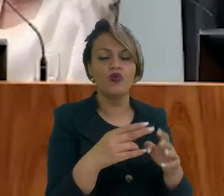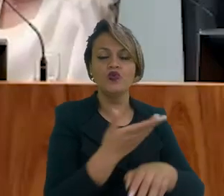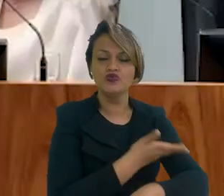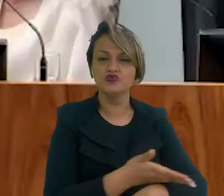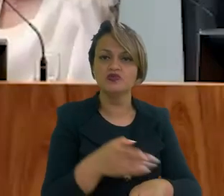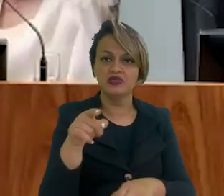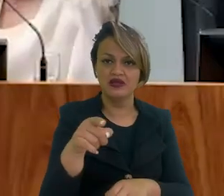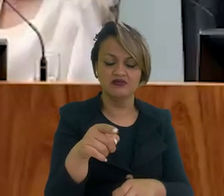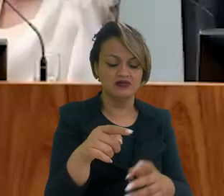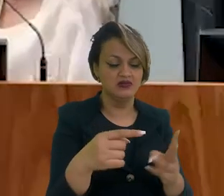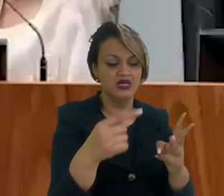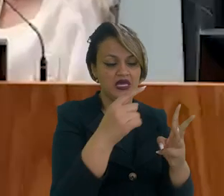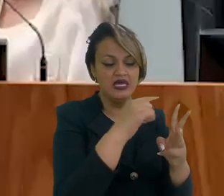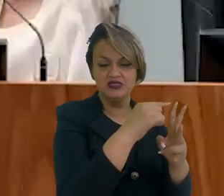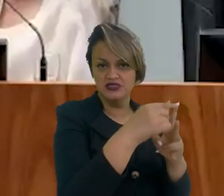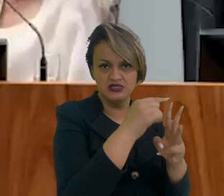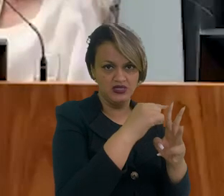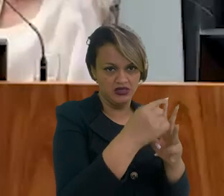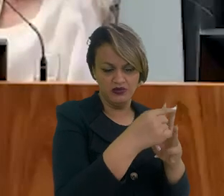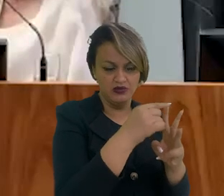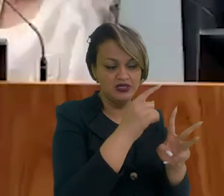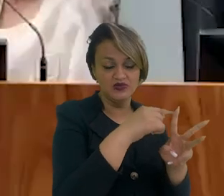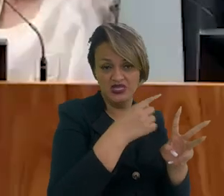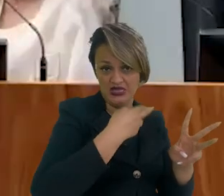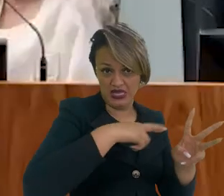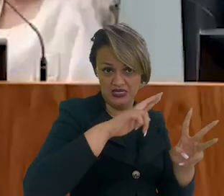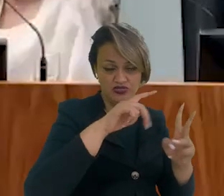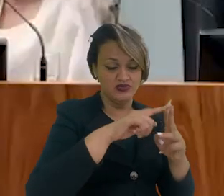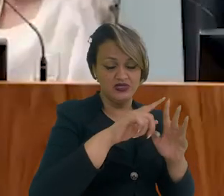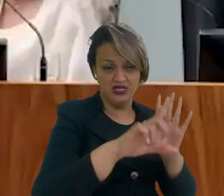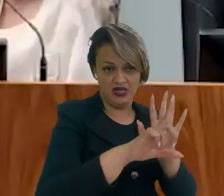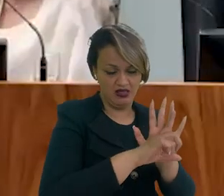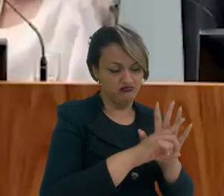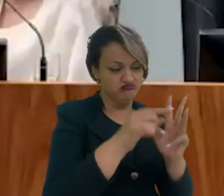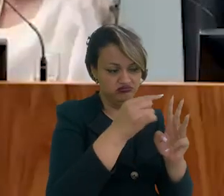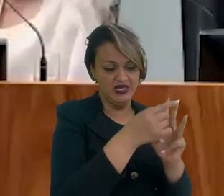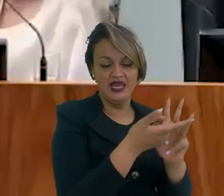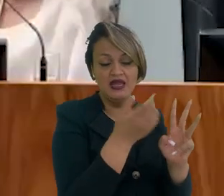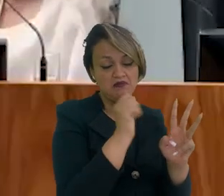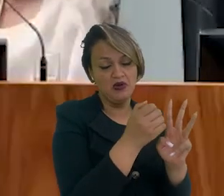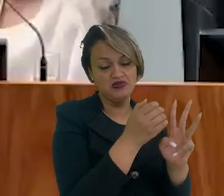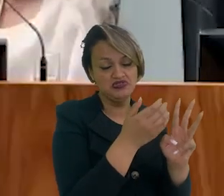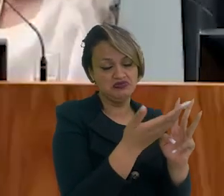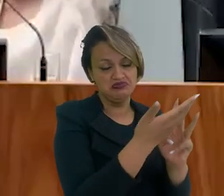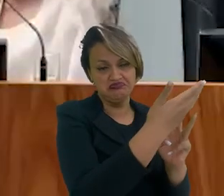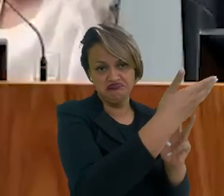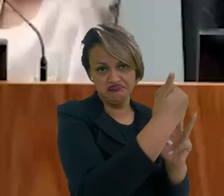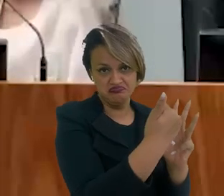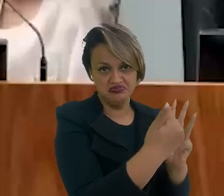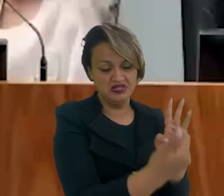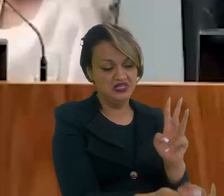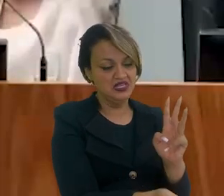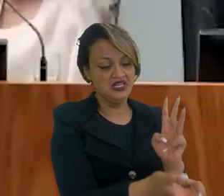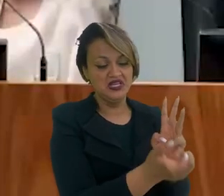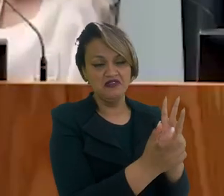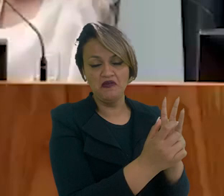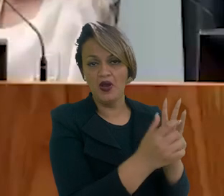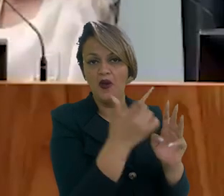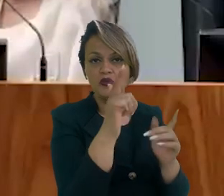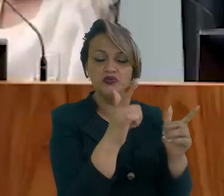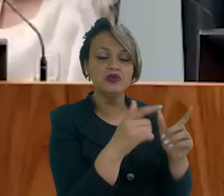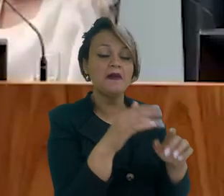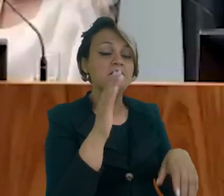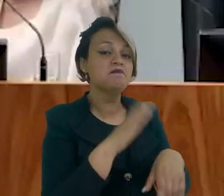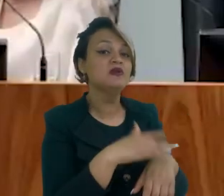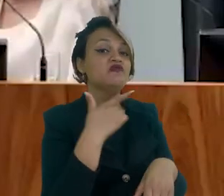islâmica dados costumes da tribo Então não é nem da leis religiosa aqui não tô questionando estado Lago análise